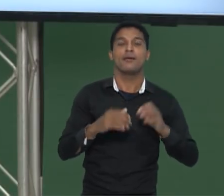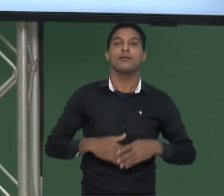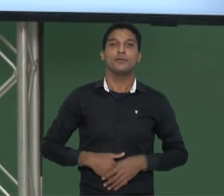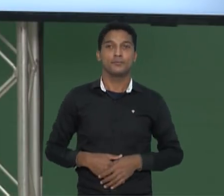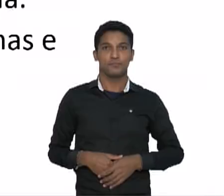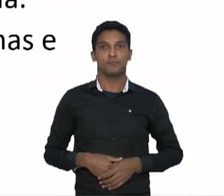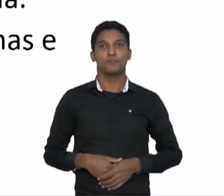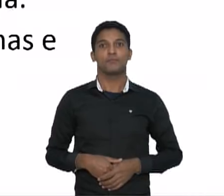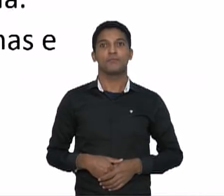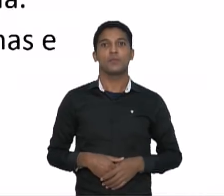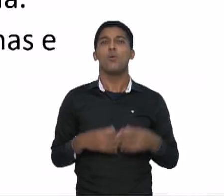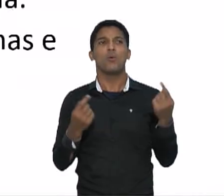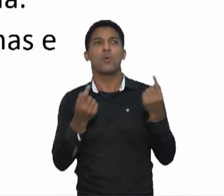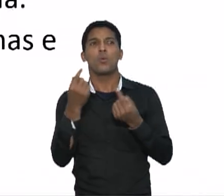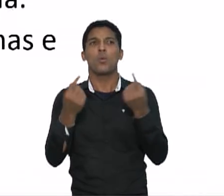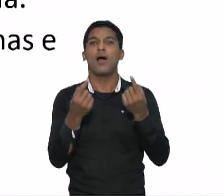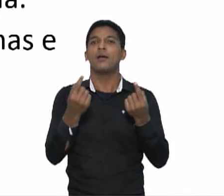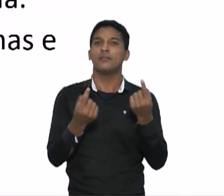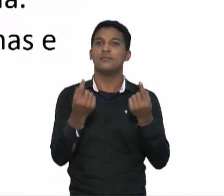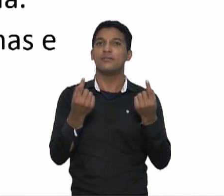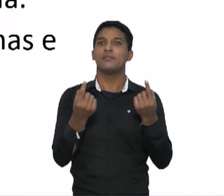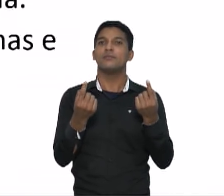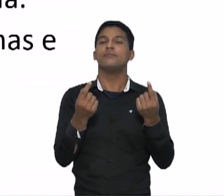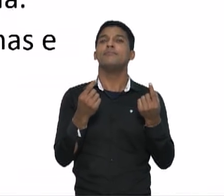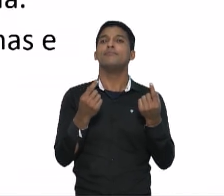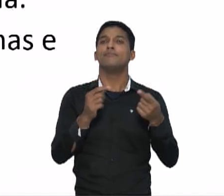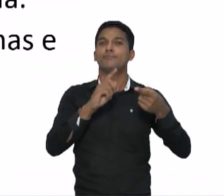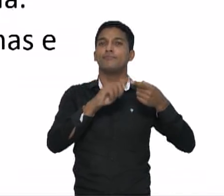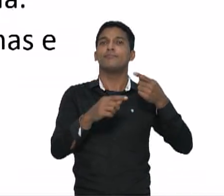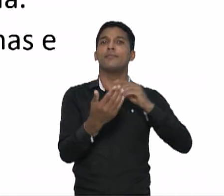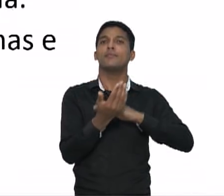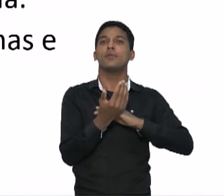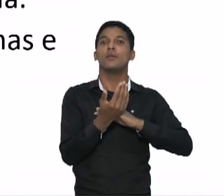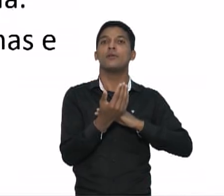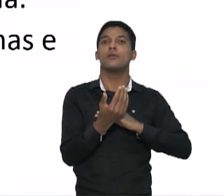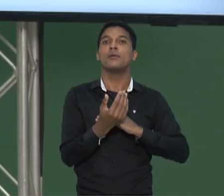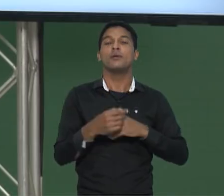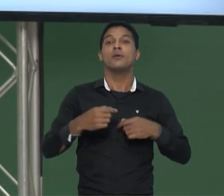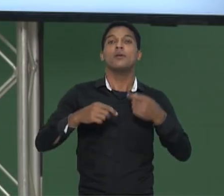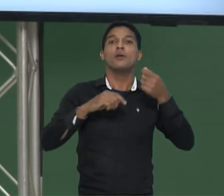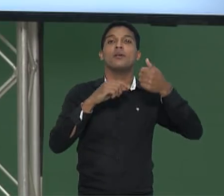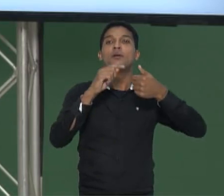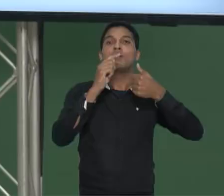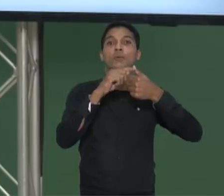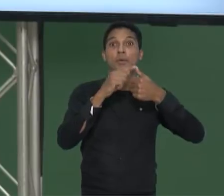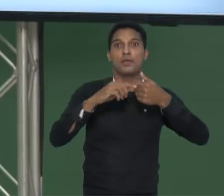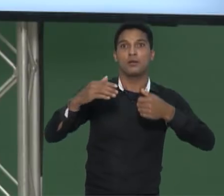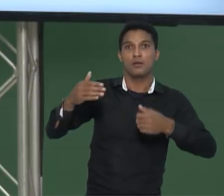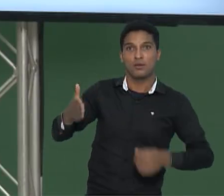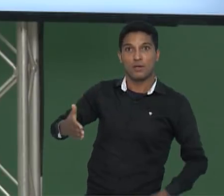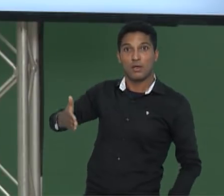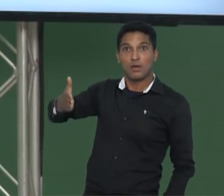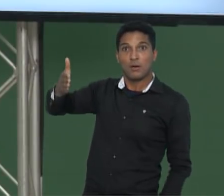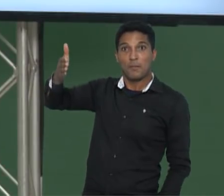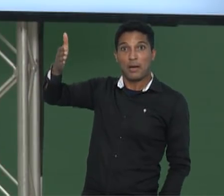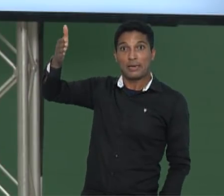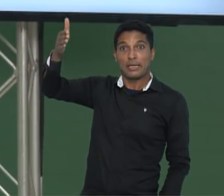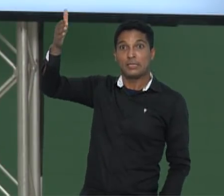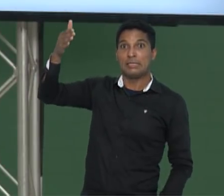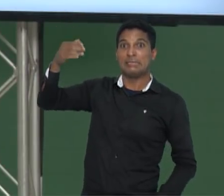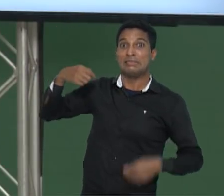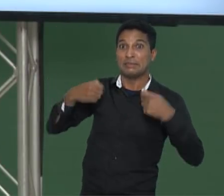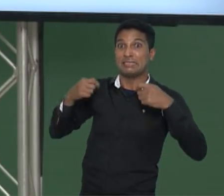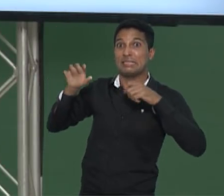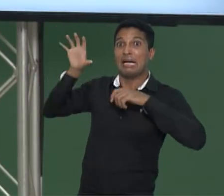Primeiro, aprender a lidar com medos e inseguranças. Diante de uma parede, tendo que me